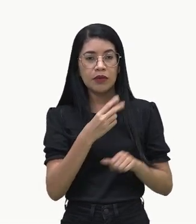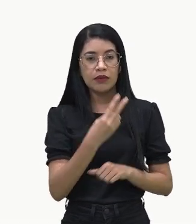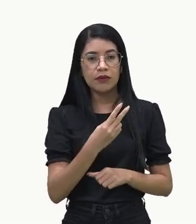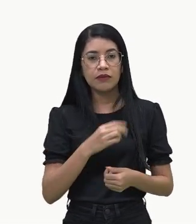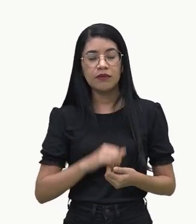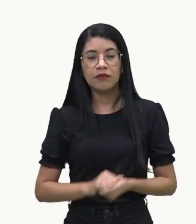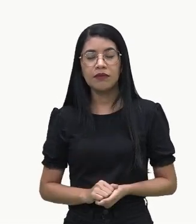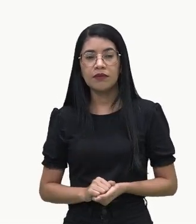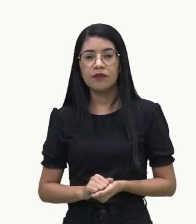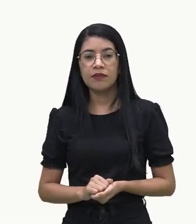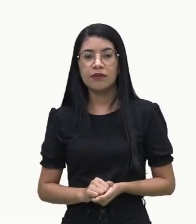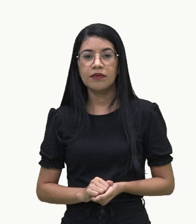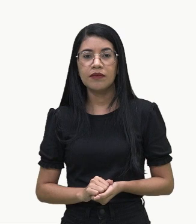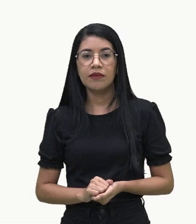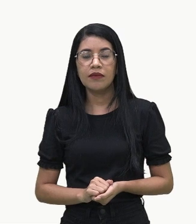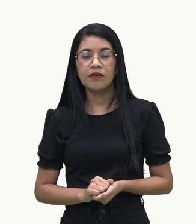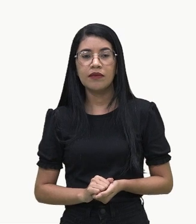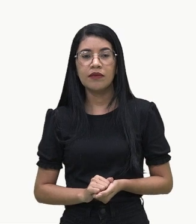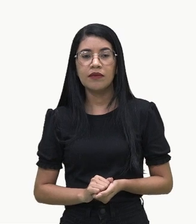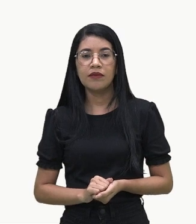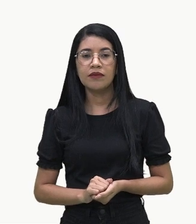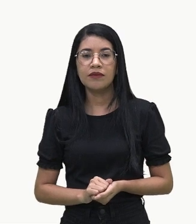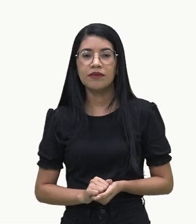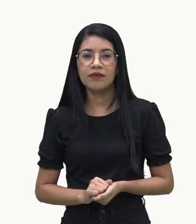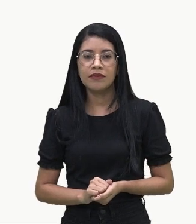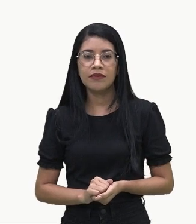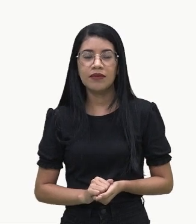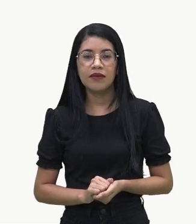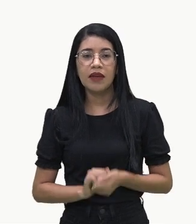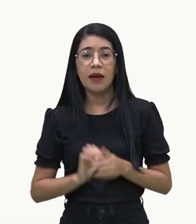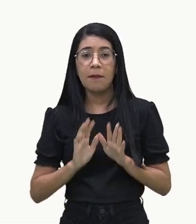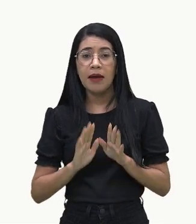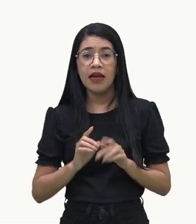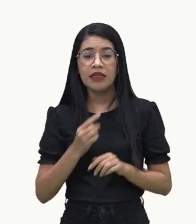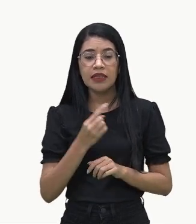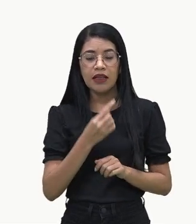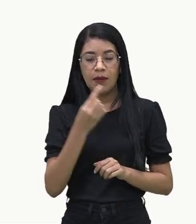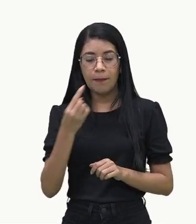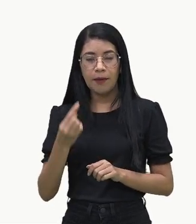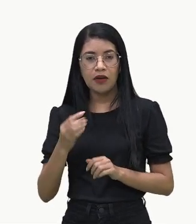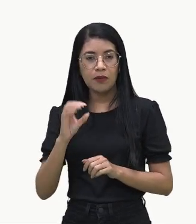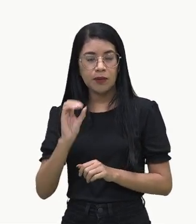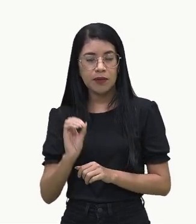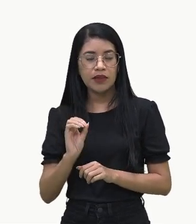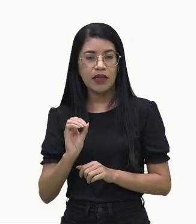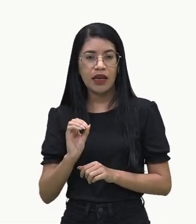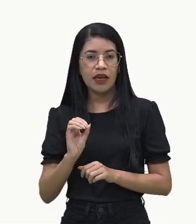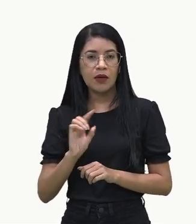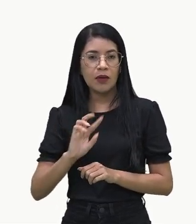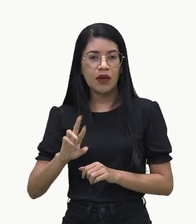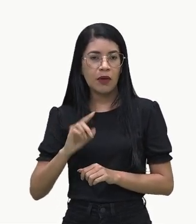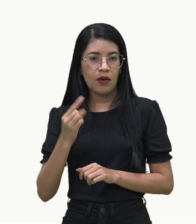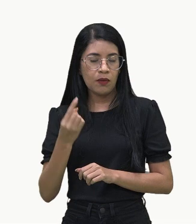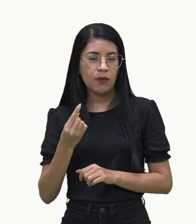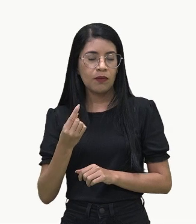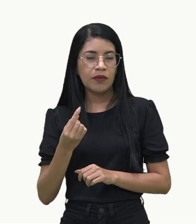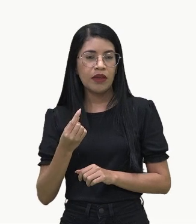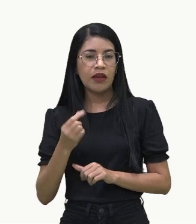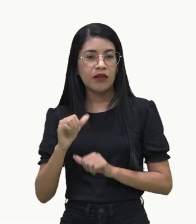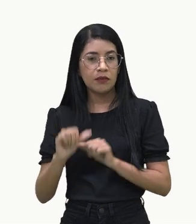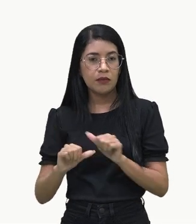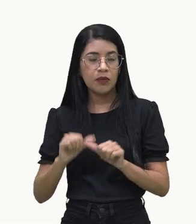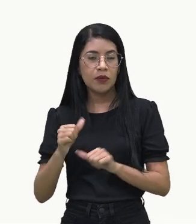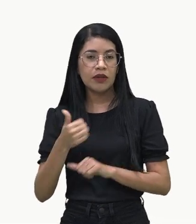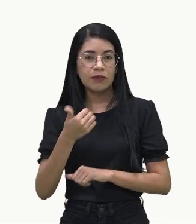Ok? Mas quando 1 passar para cá, ele não vai valendo 1. Ele vem